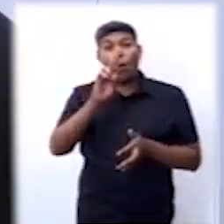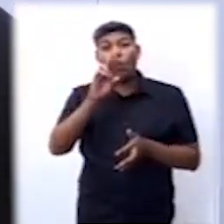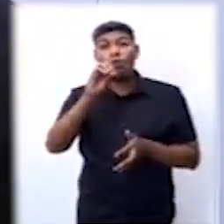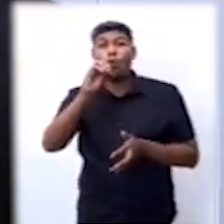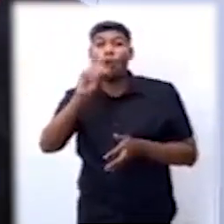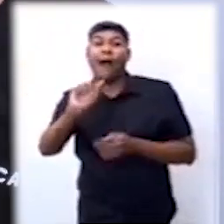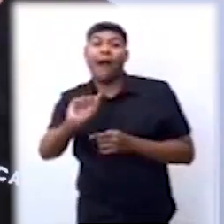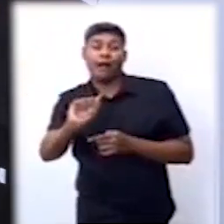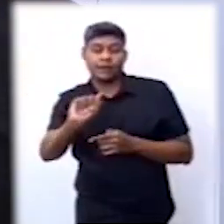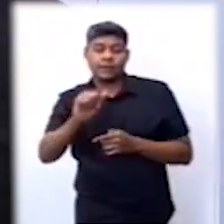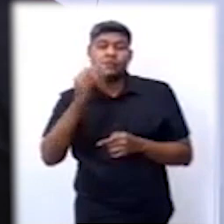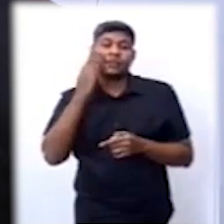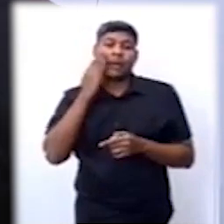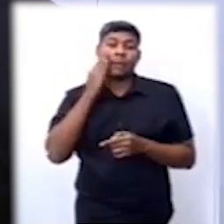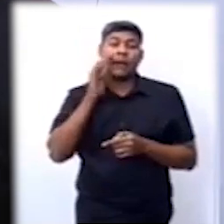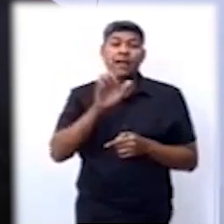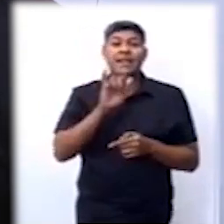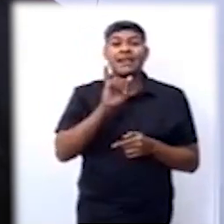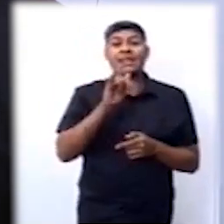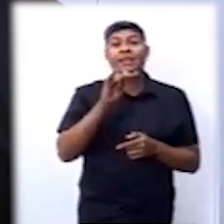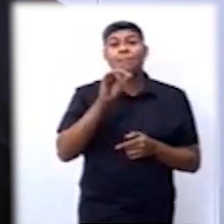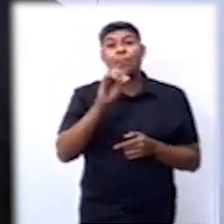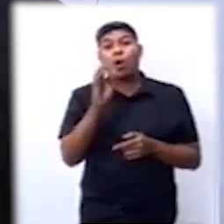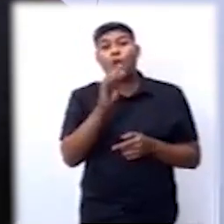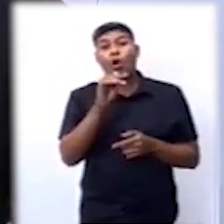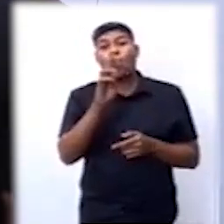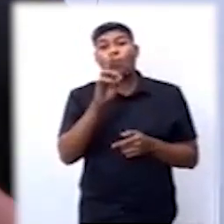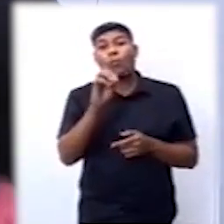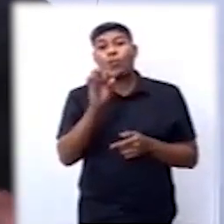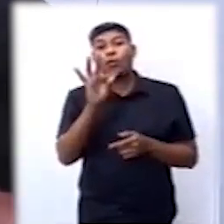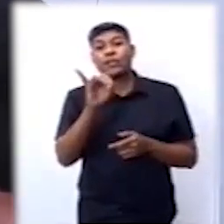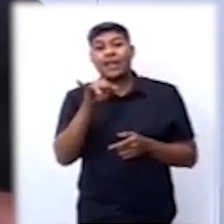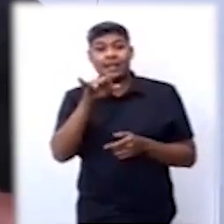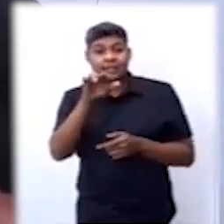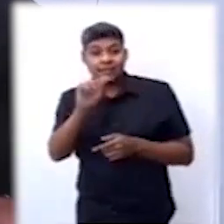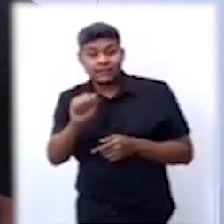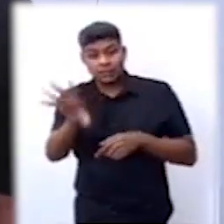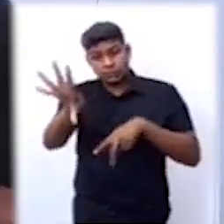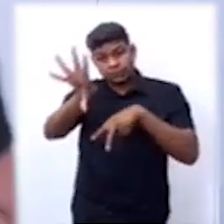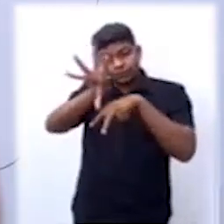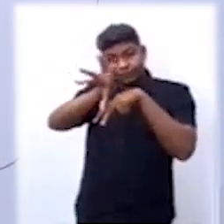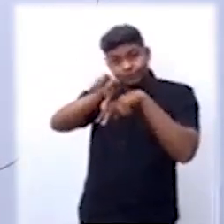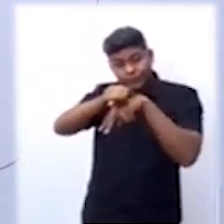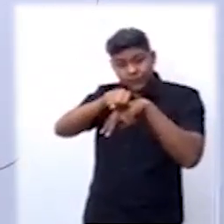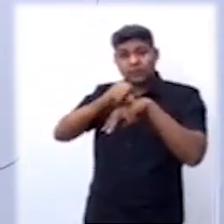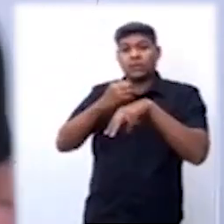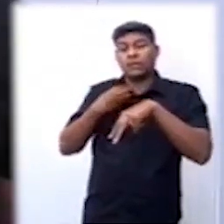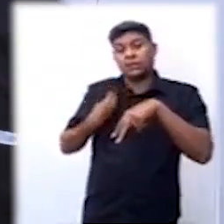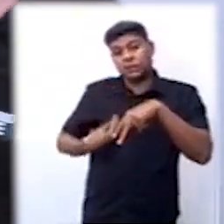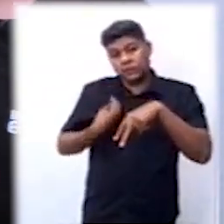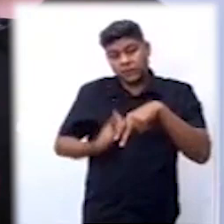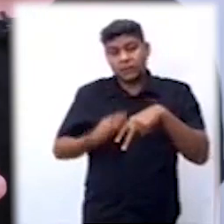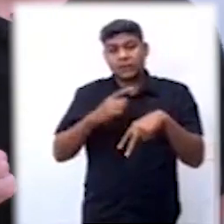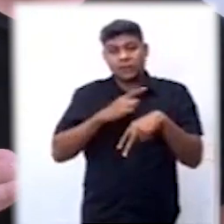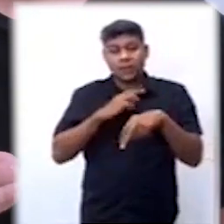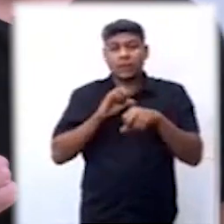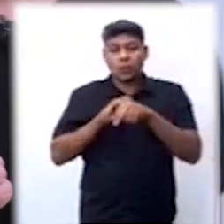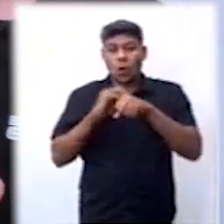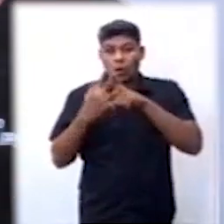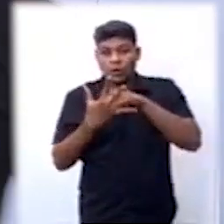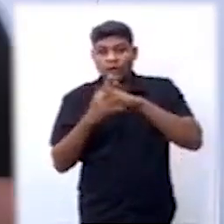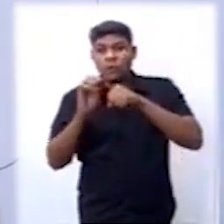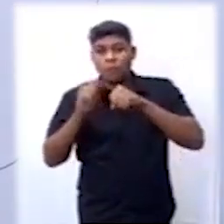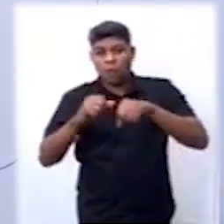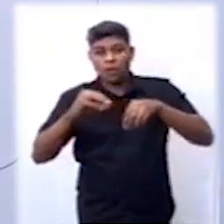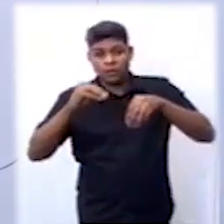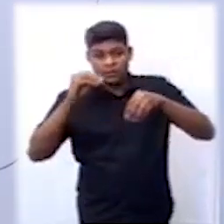essa glicoproteína, que ela interage com a célula, com alguns receptores da célula, e esses receptores deixam o coronavírus entrar